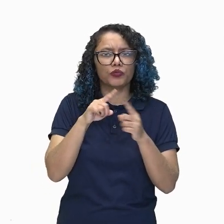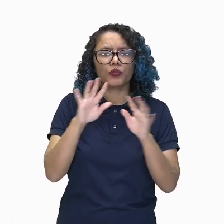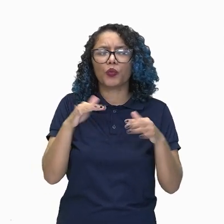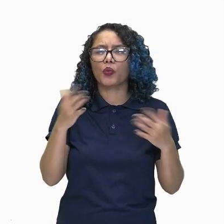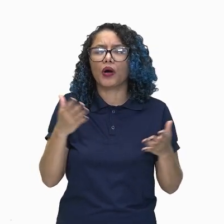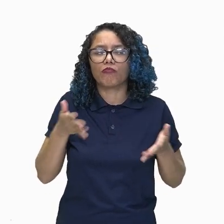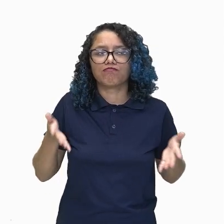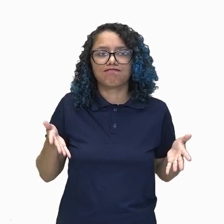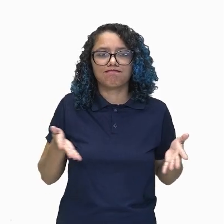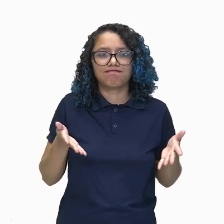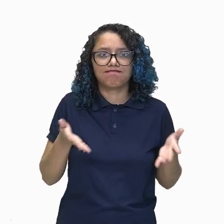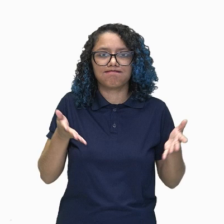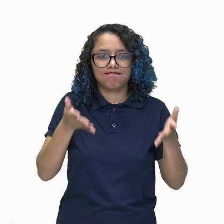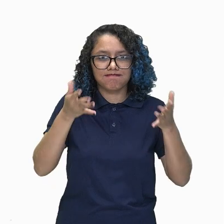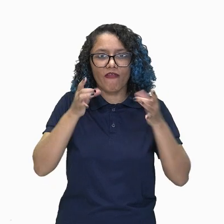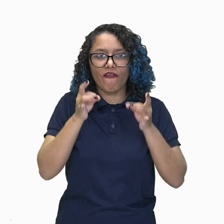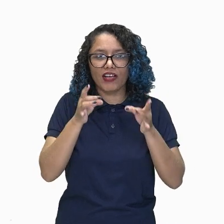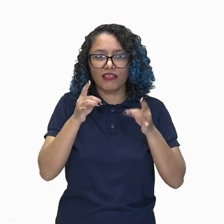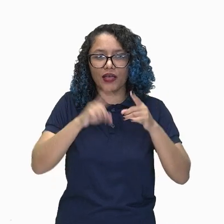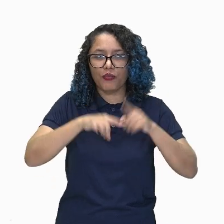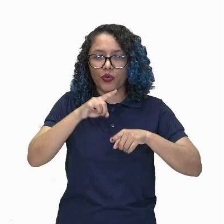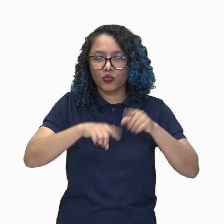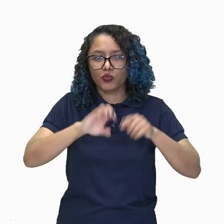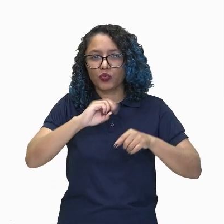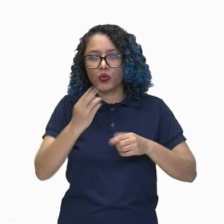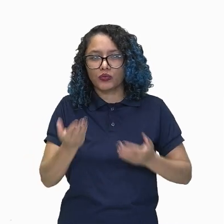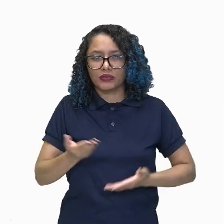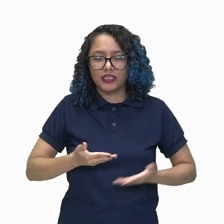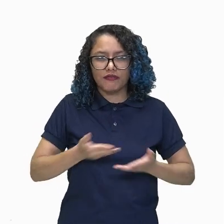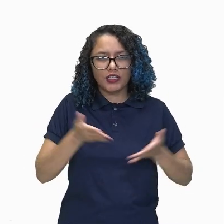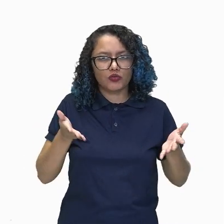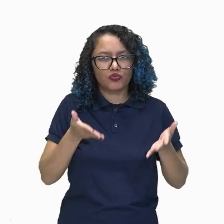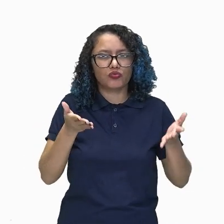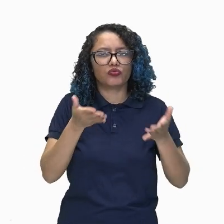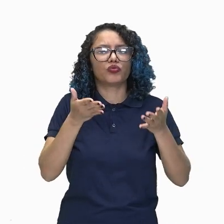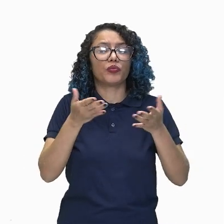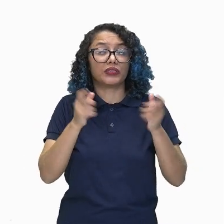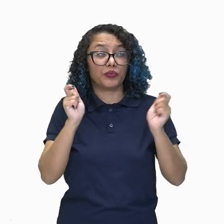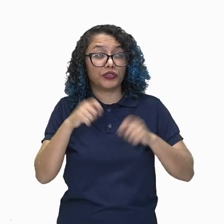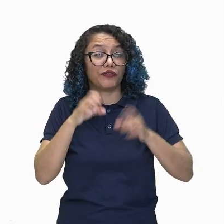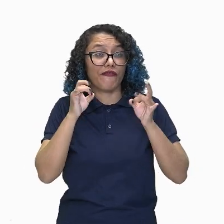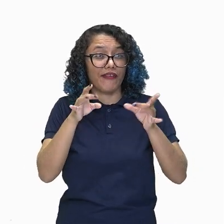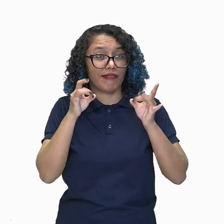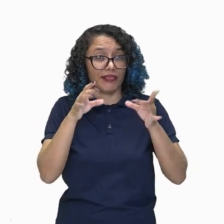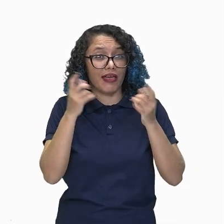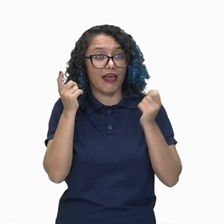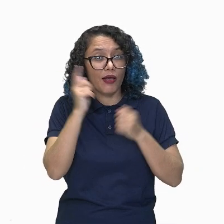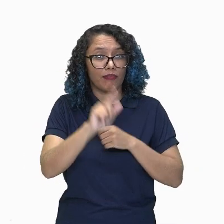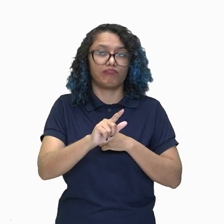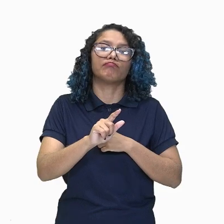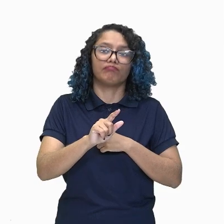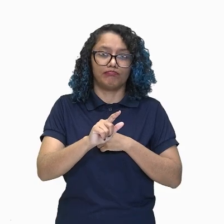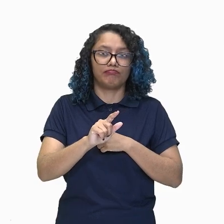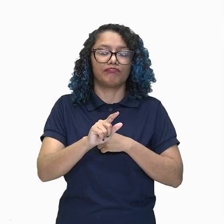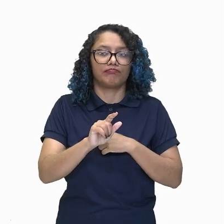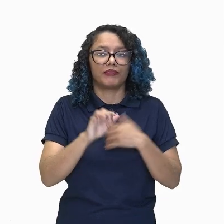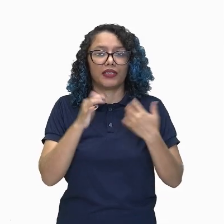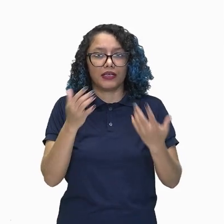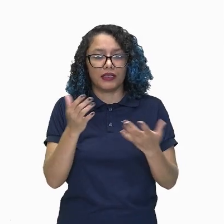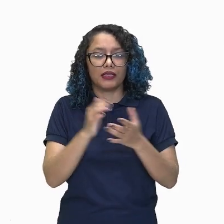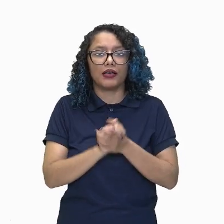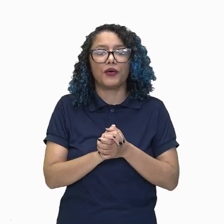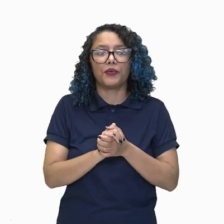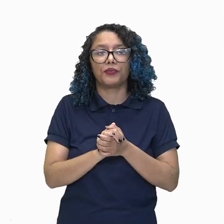promover produtos ou serviços para aumentar as vendas. Então, os donos desses produtos e serviços,